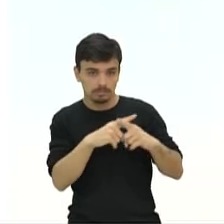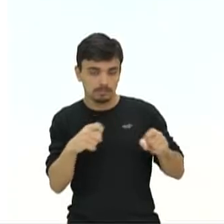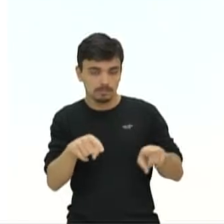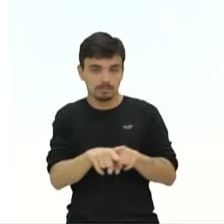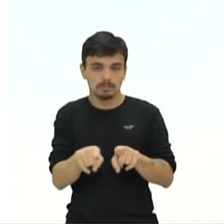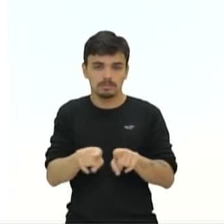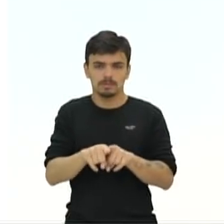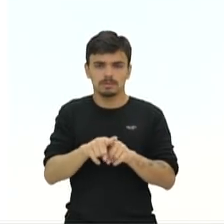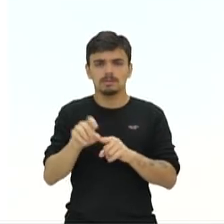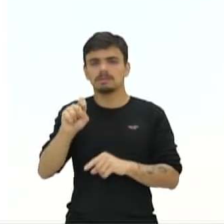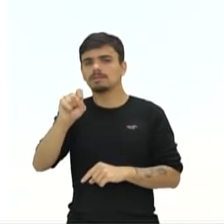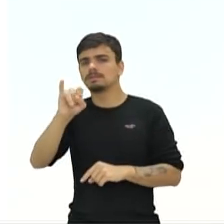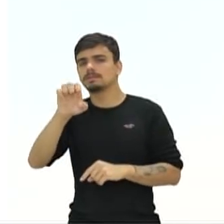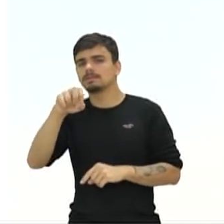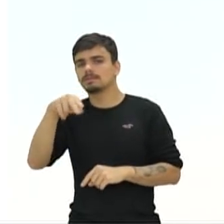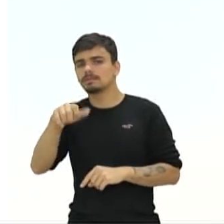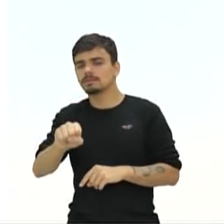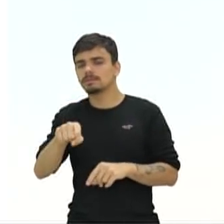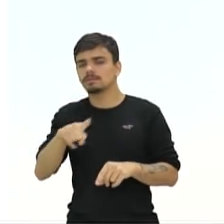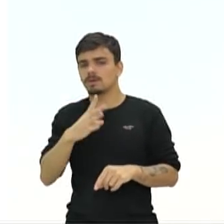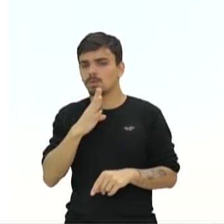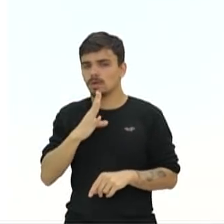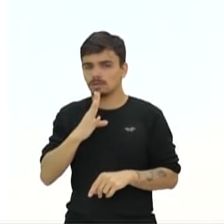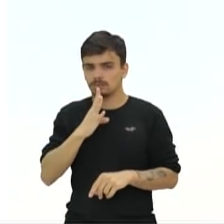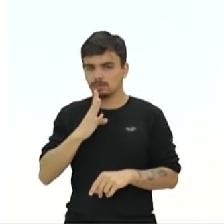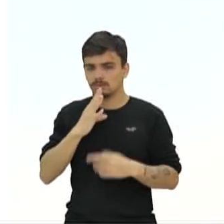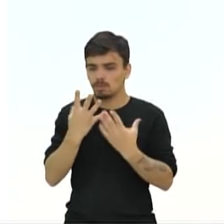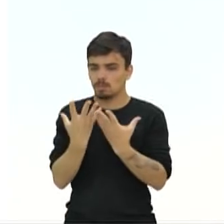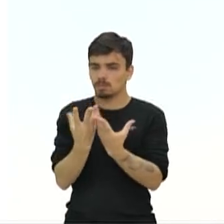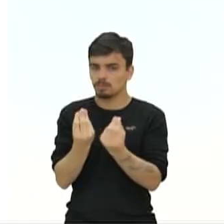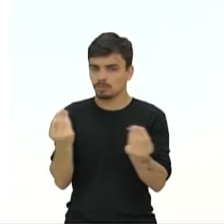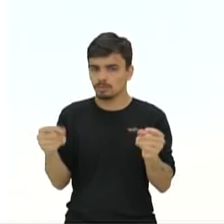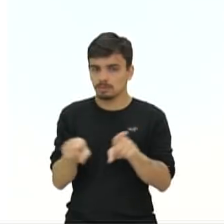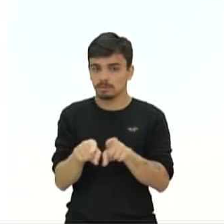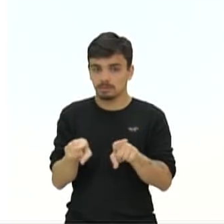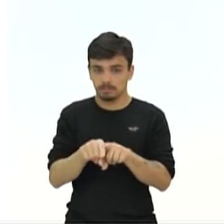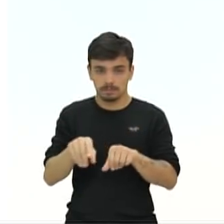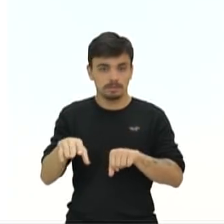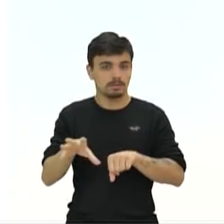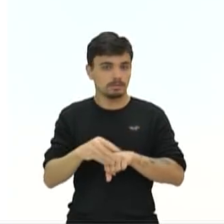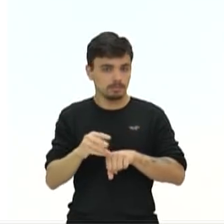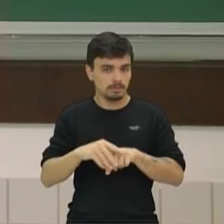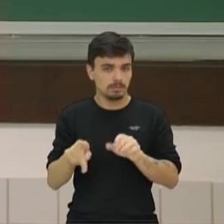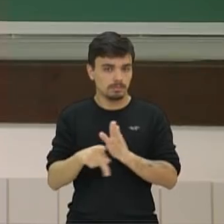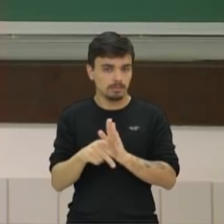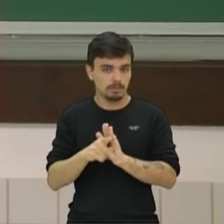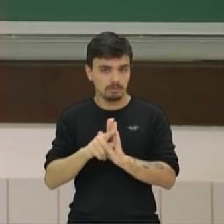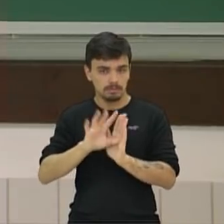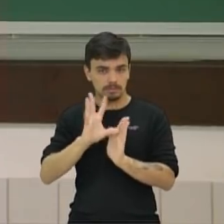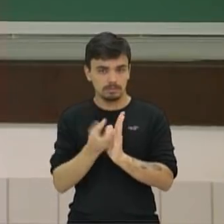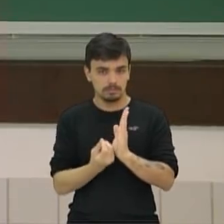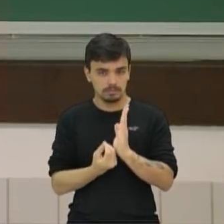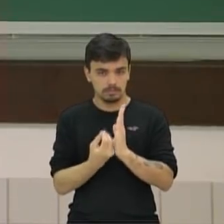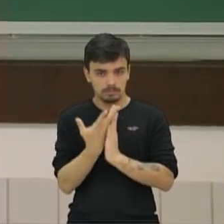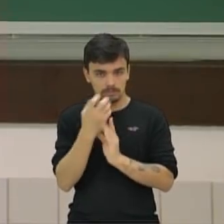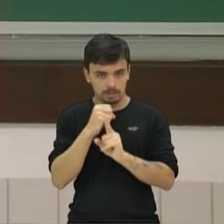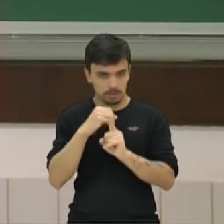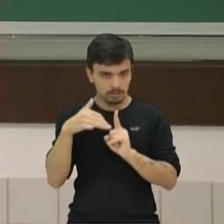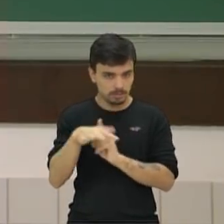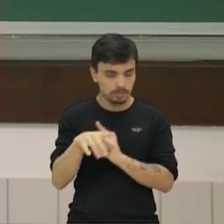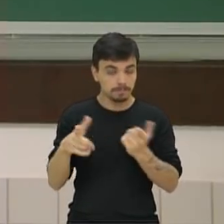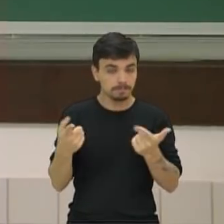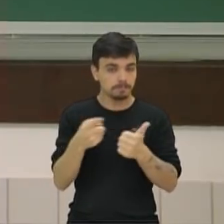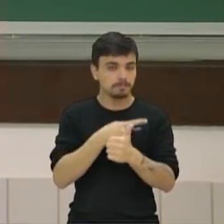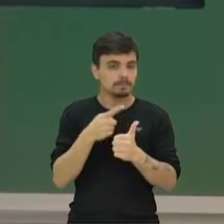se tornaram muito conhecidos e influentes na sociedade renascentista. Vamos lá para a